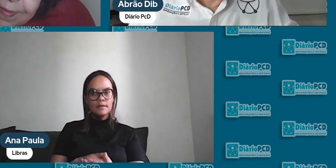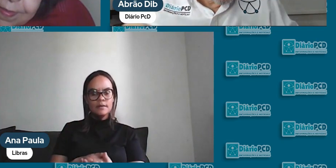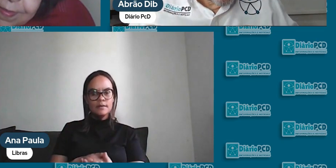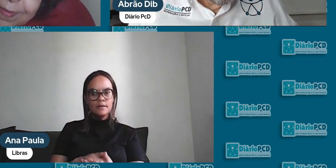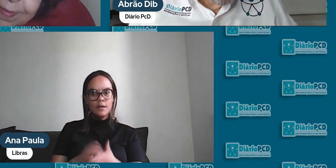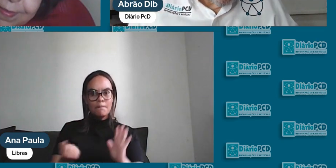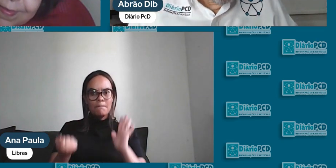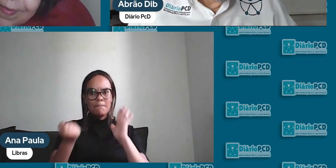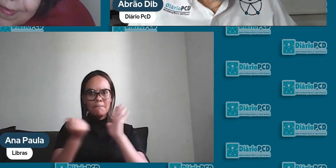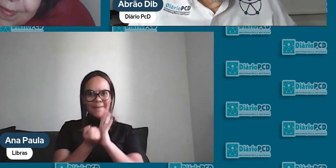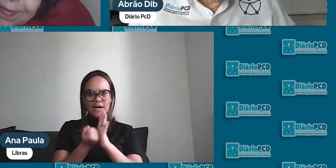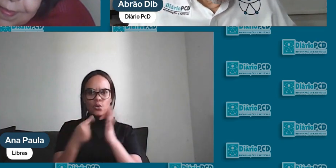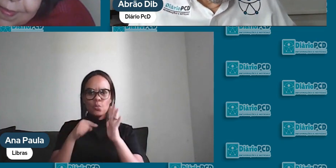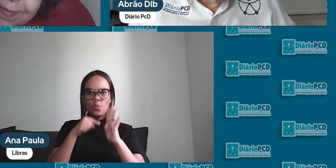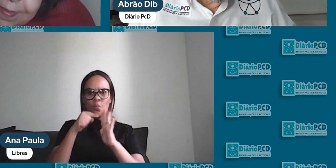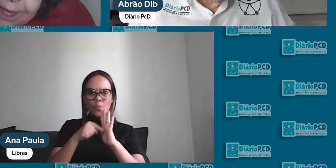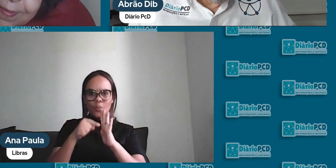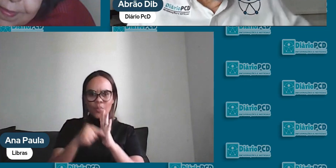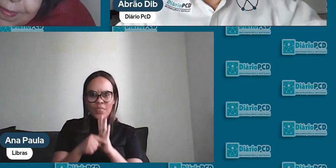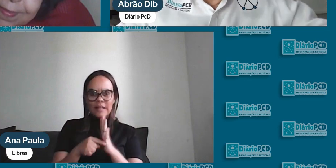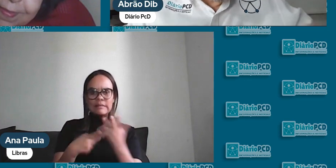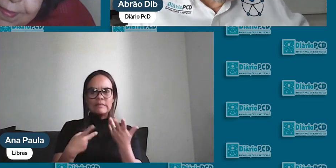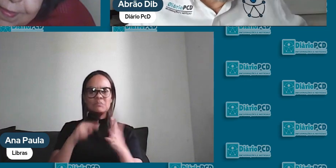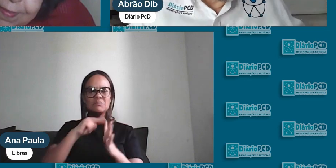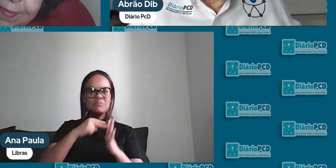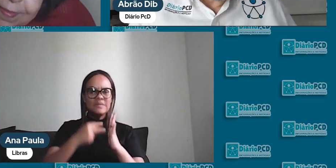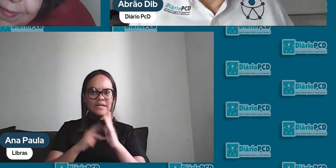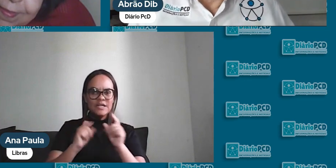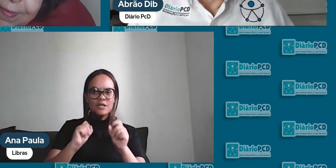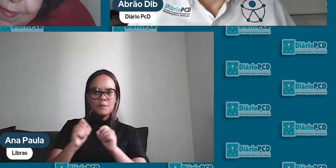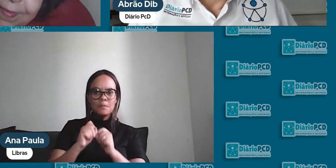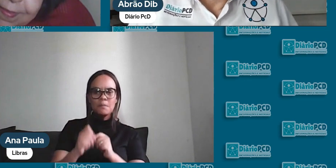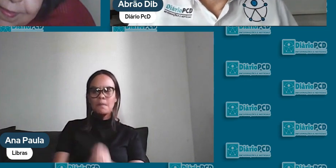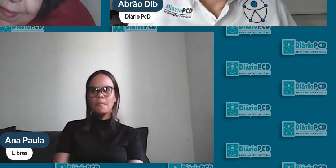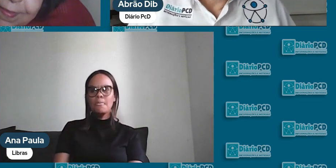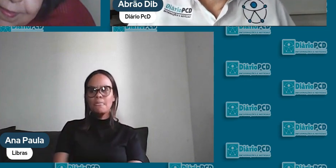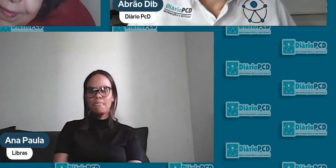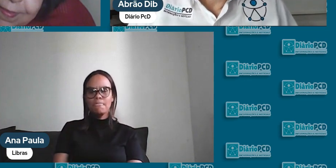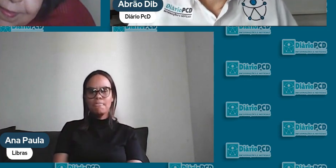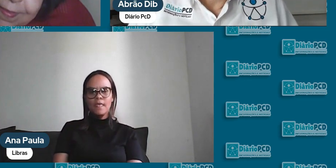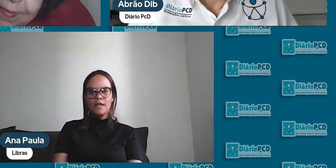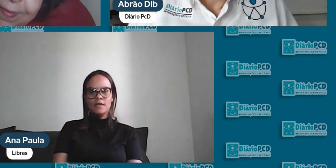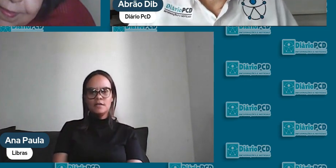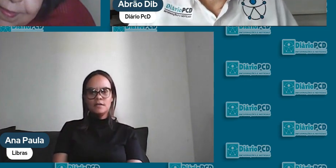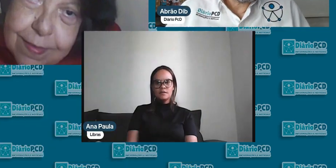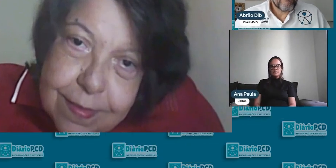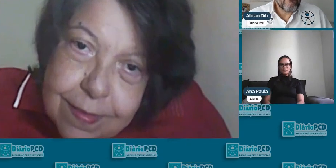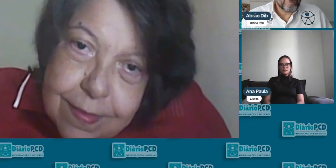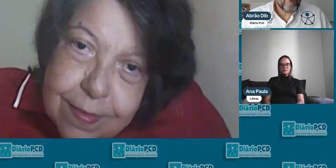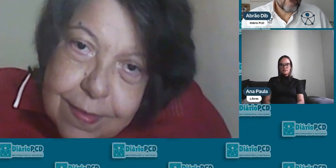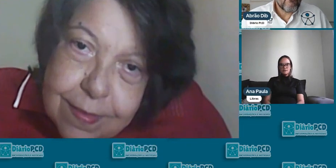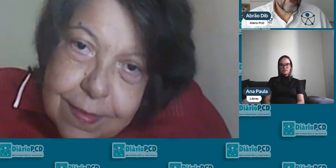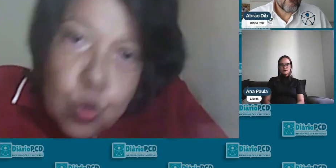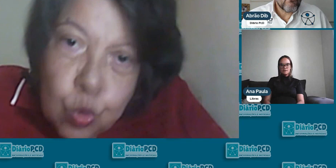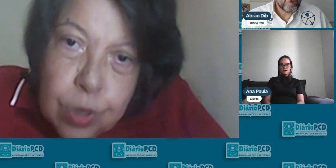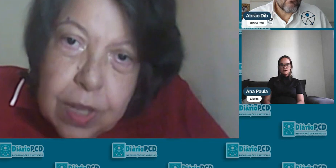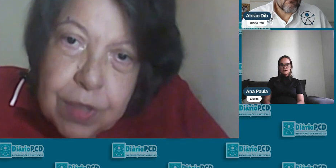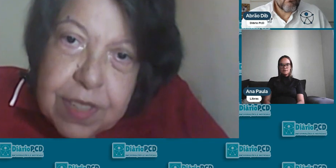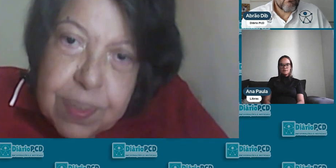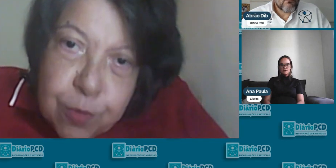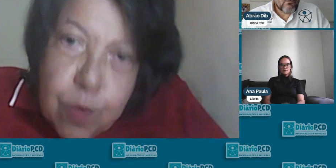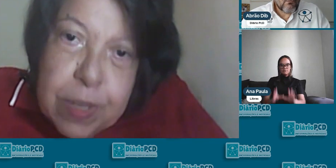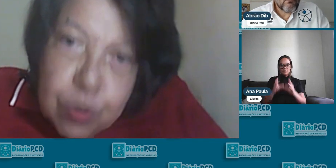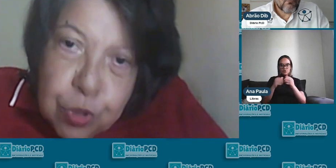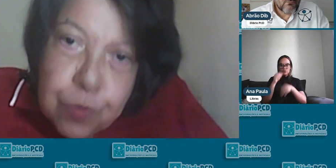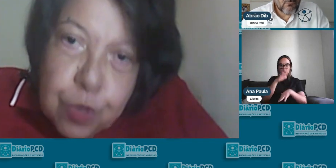O que significa isso, doutora, para a gente poder avaliar essa PNAD? Eu acho que nós entendemos o conjunto total